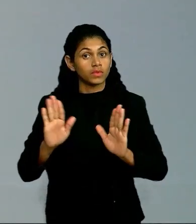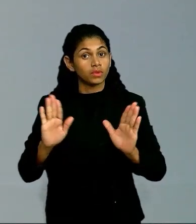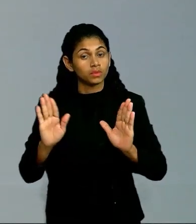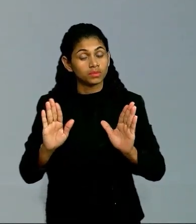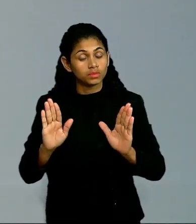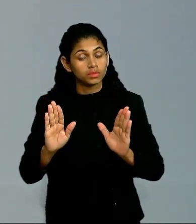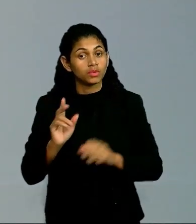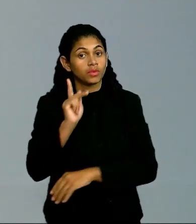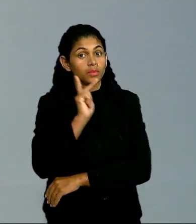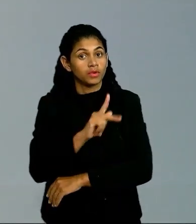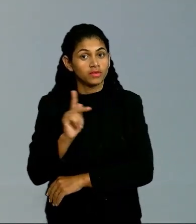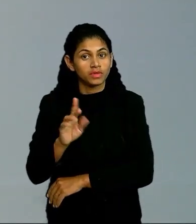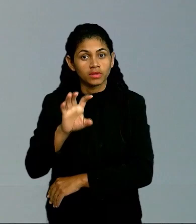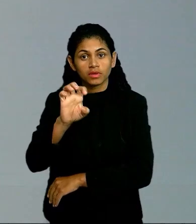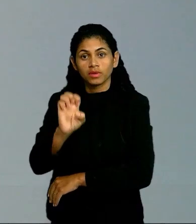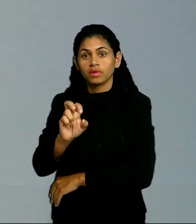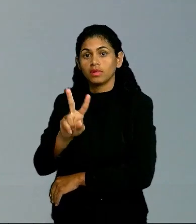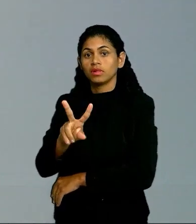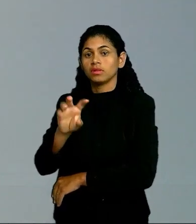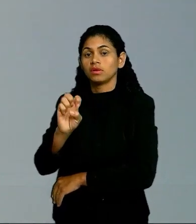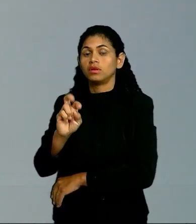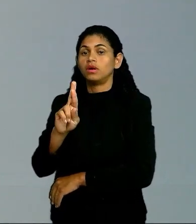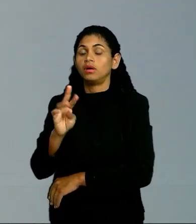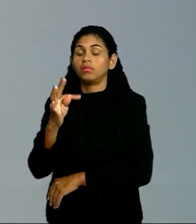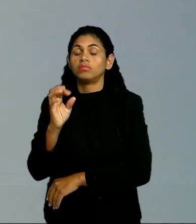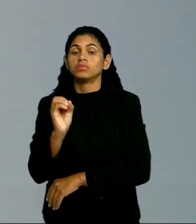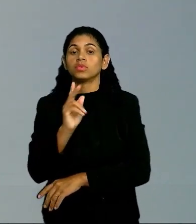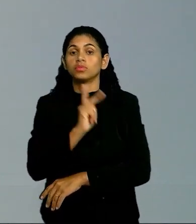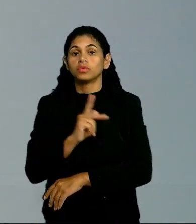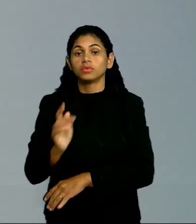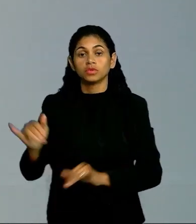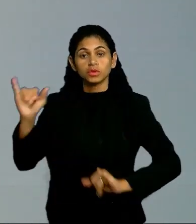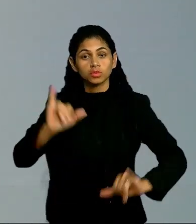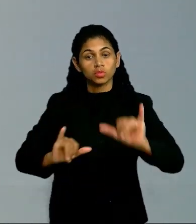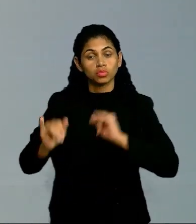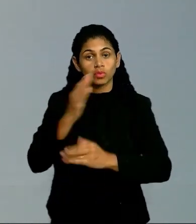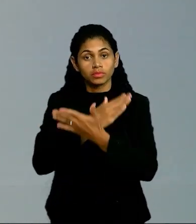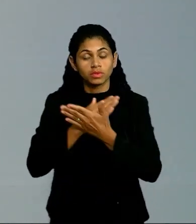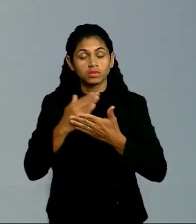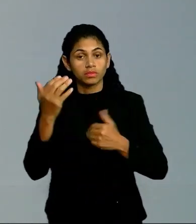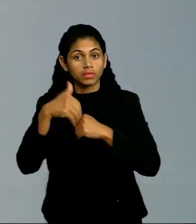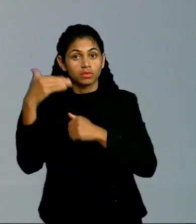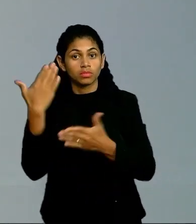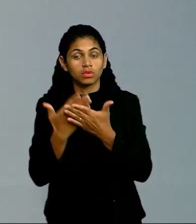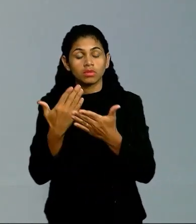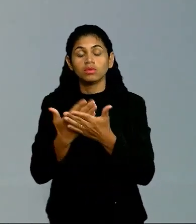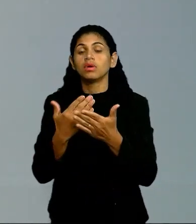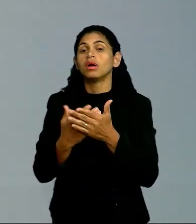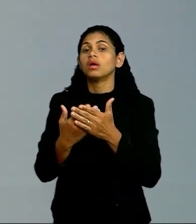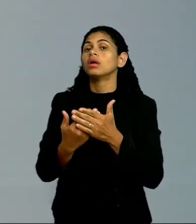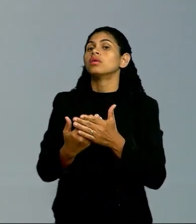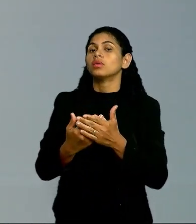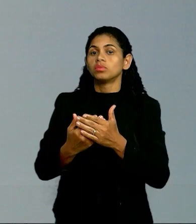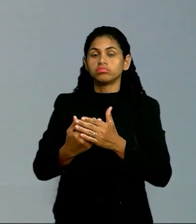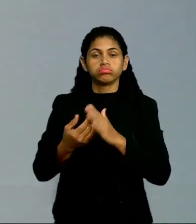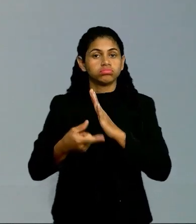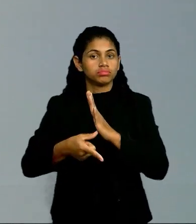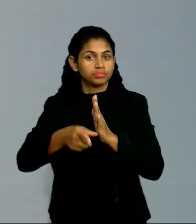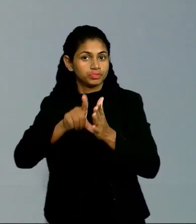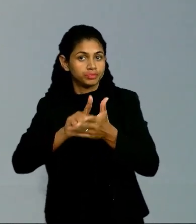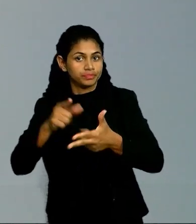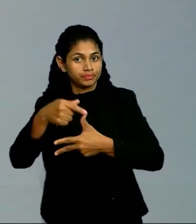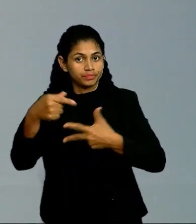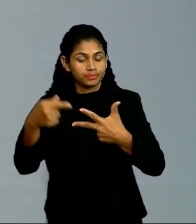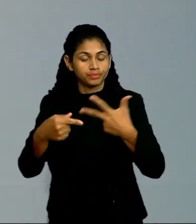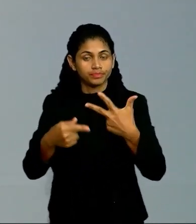Olá, sou o professor Everton, professor de Química, e hoje nós vamos iniciar mais uma aula do nosso Pré-ENEM Legal. Nessa aula, pessoal, nós vamos